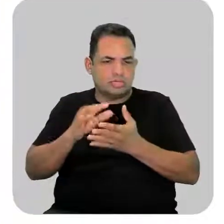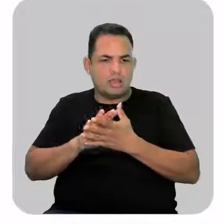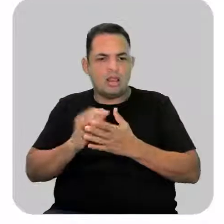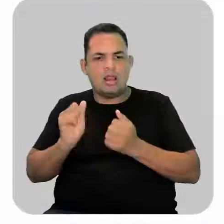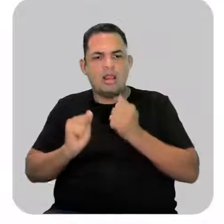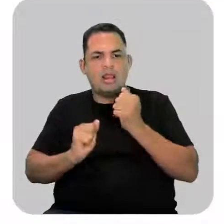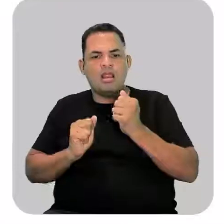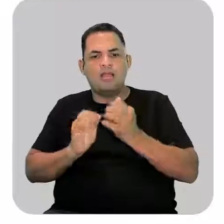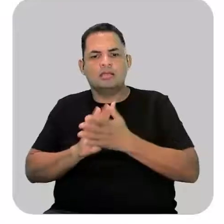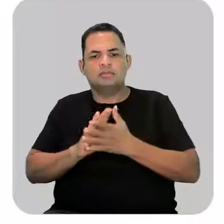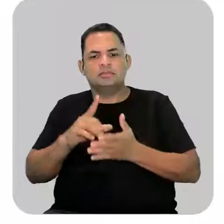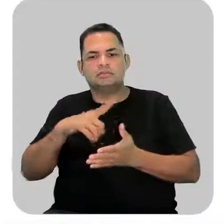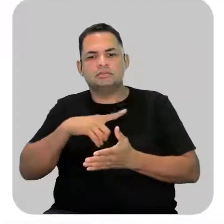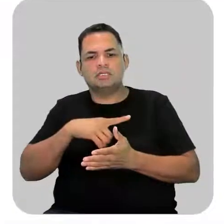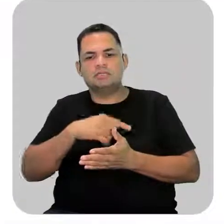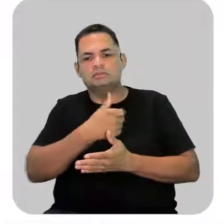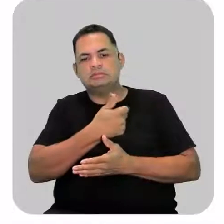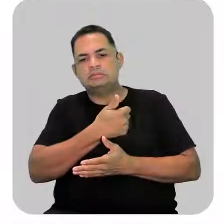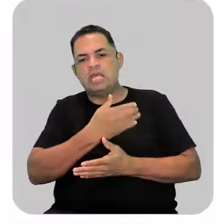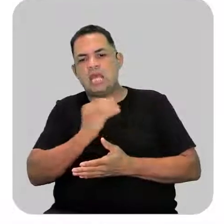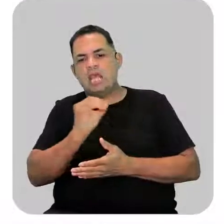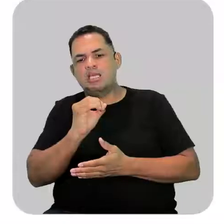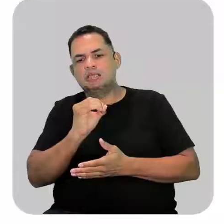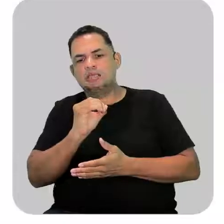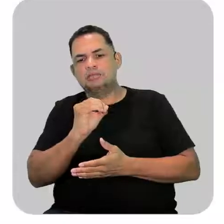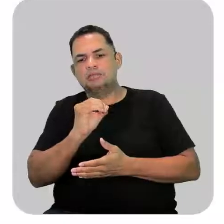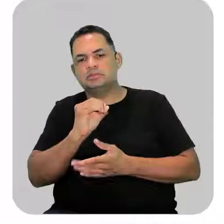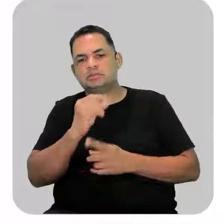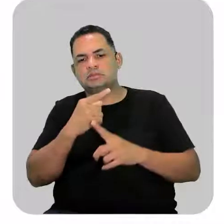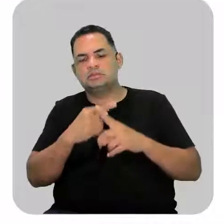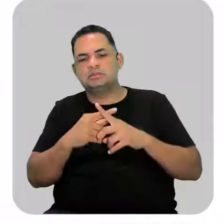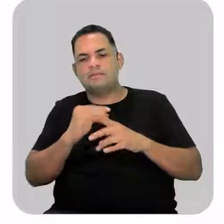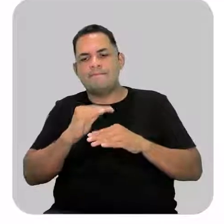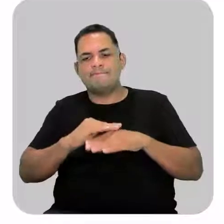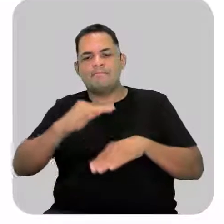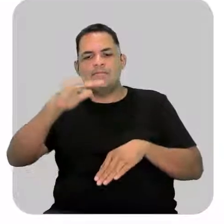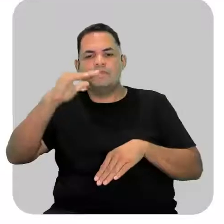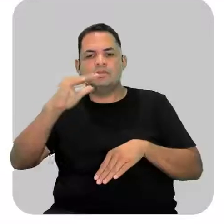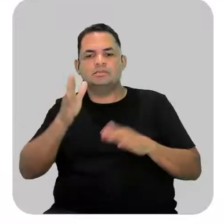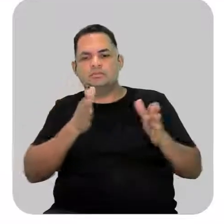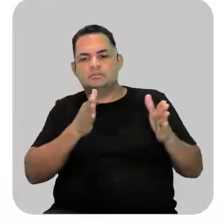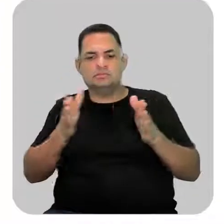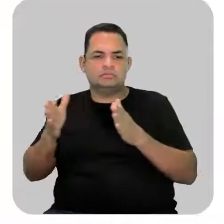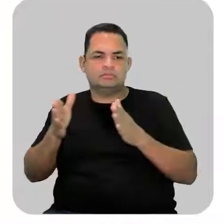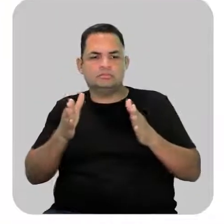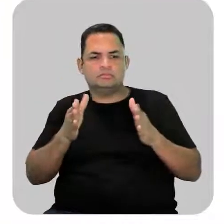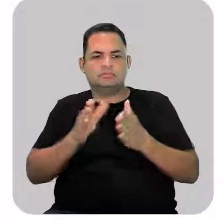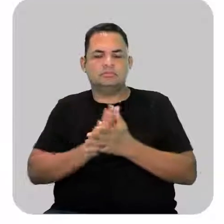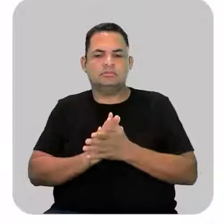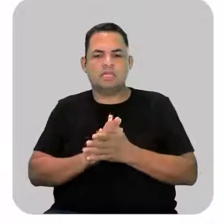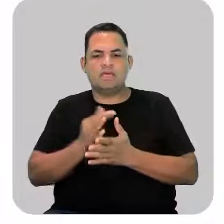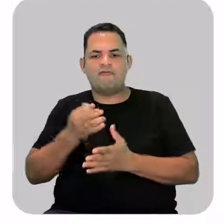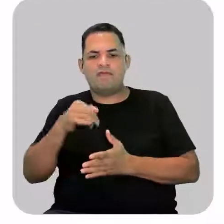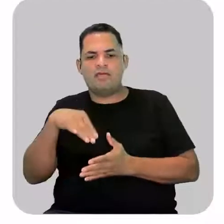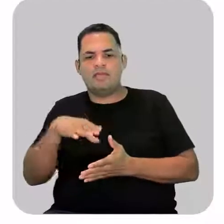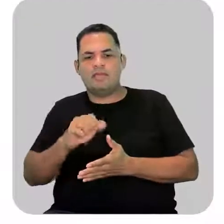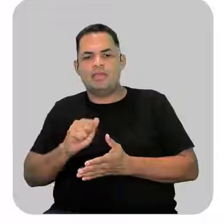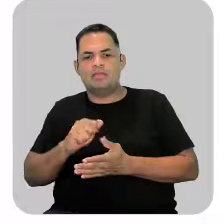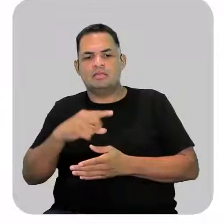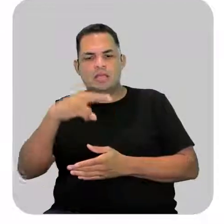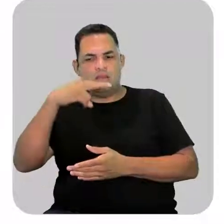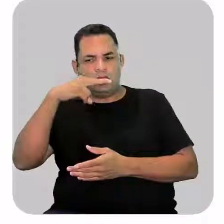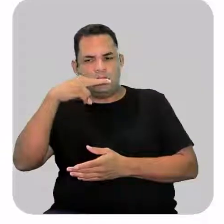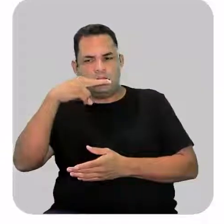petróleo leva 10 vezes mais tempo que a destilação do fermento da cana. E